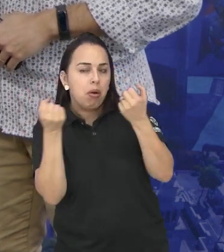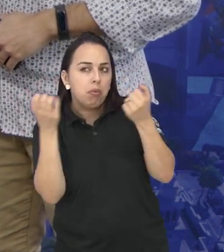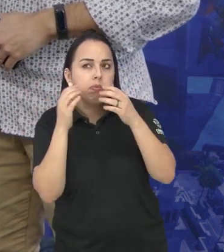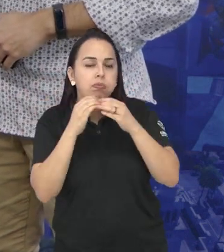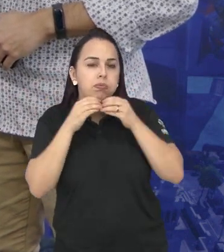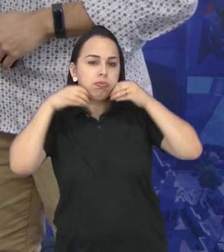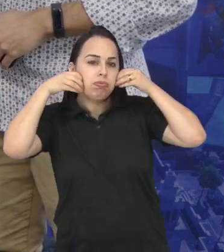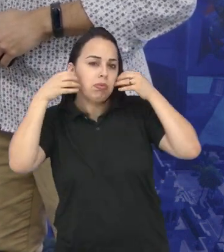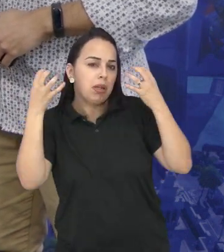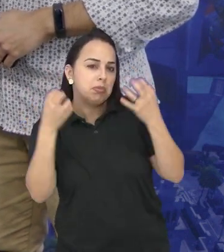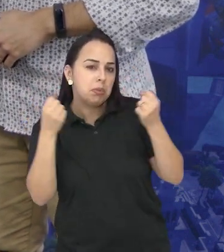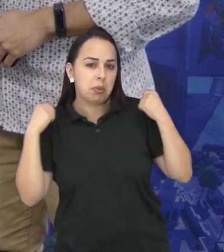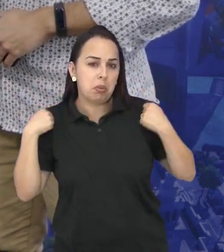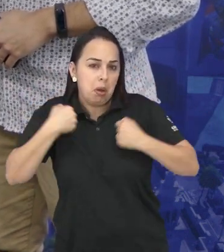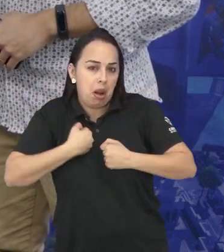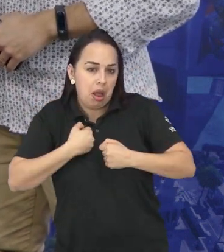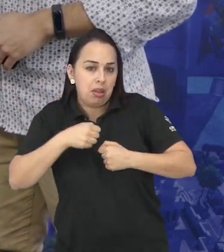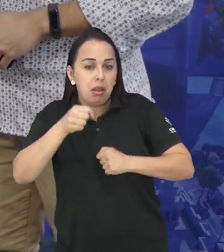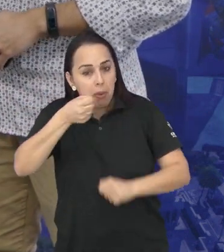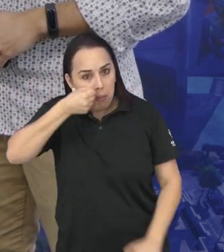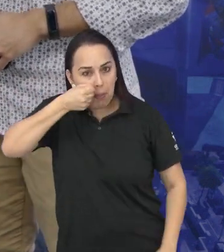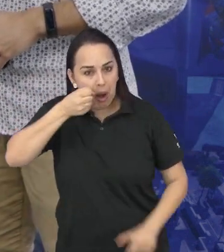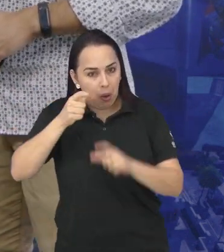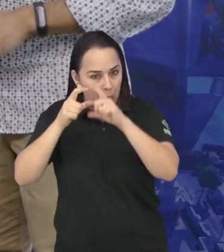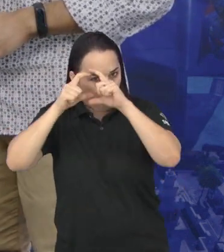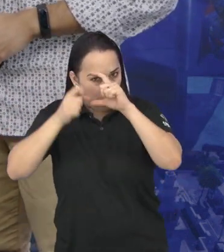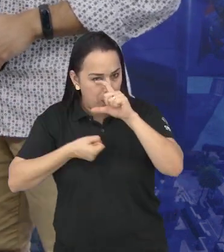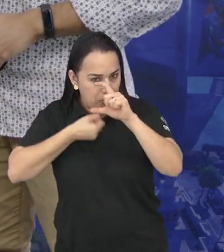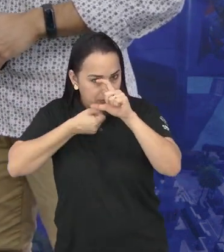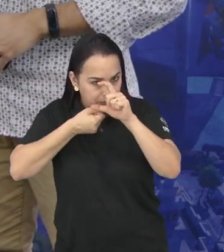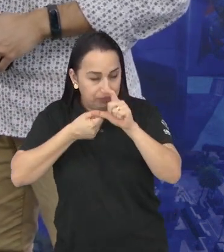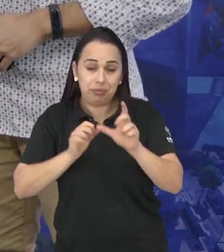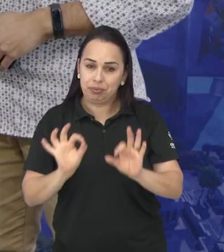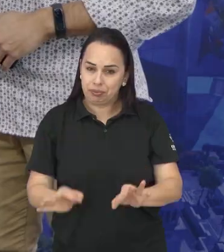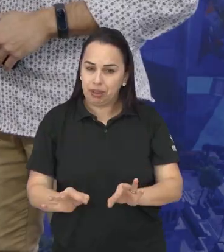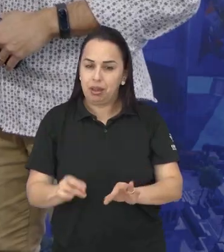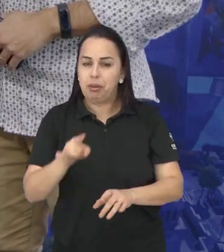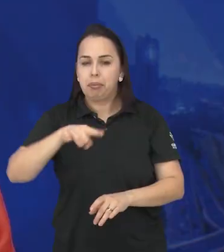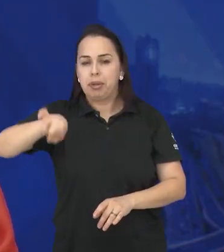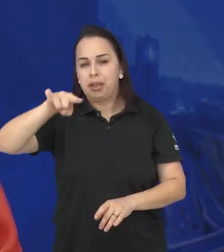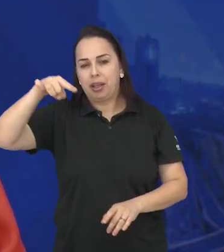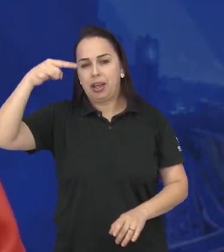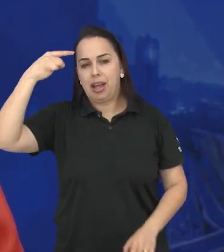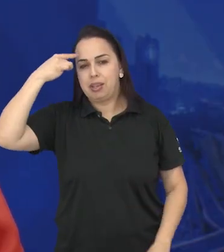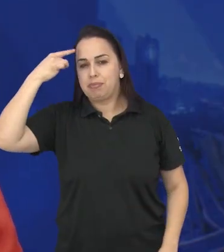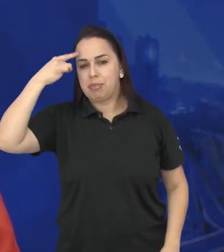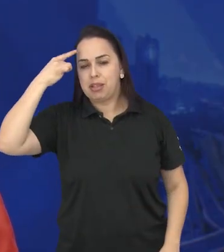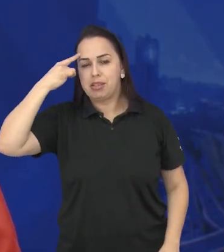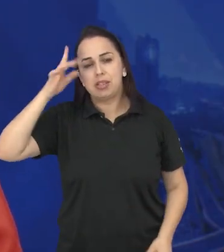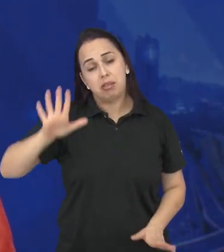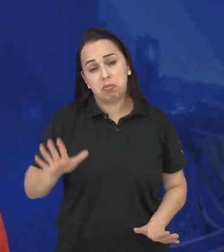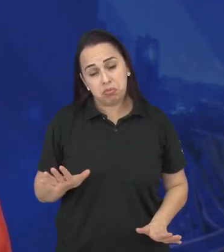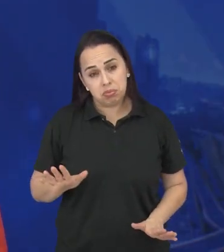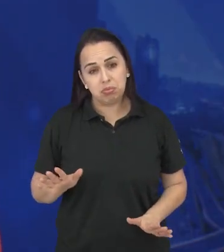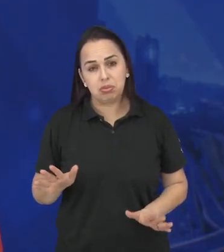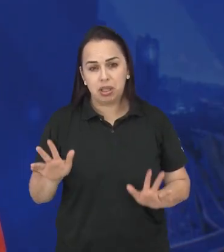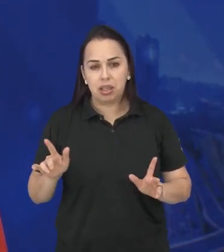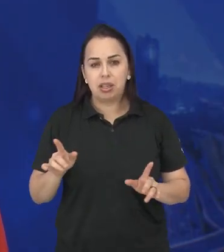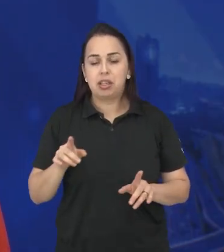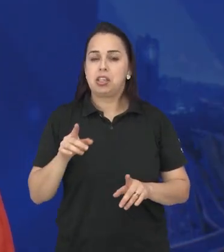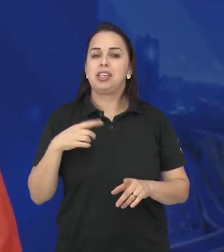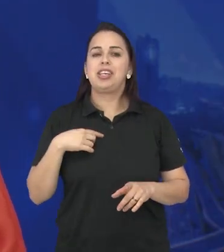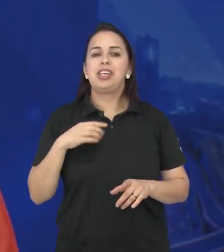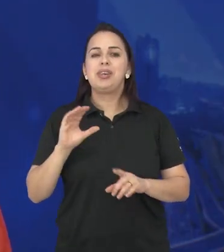branco, barba branca, óculos, jaleco, cara de maluco. E porque esse é o que passa para a sociedade, né?